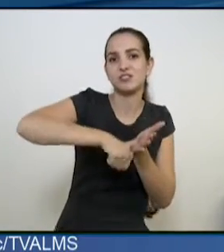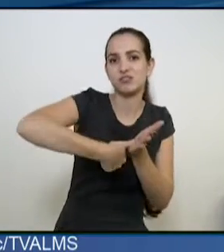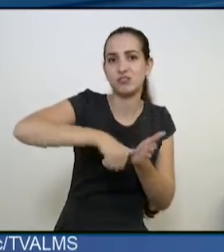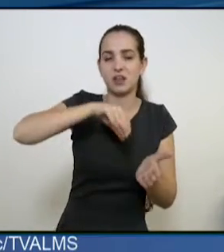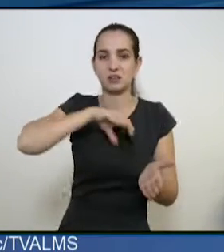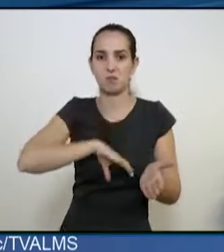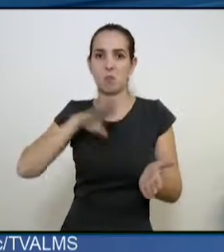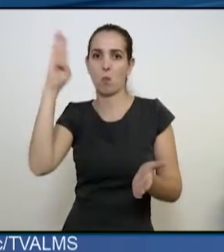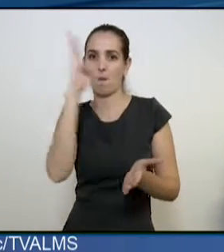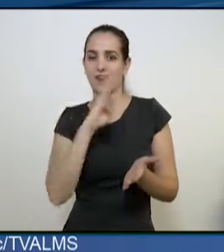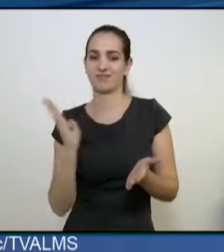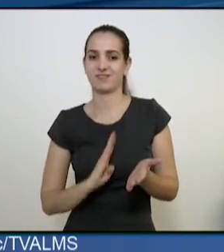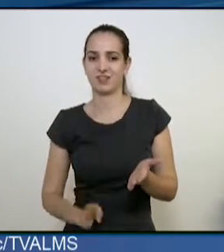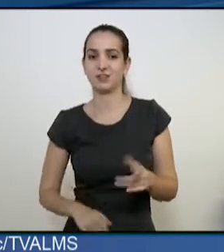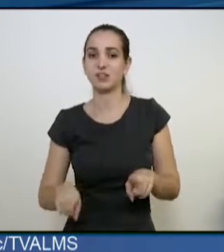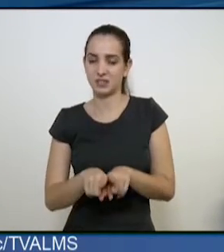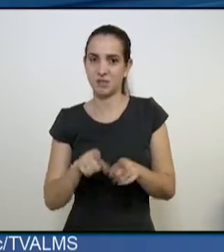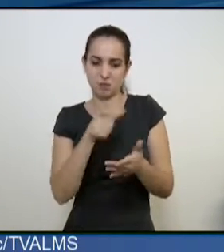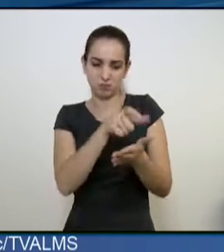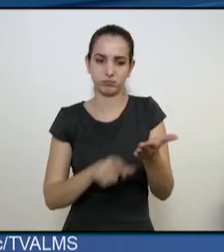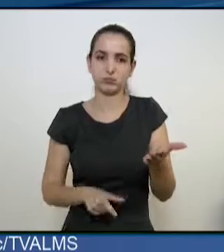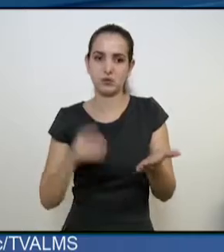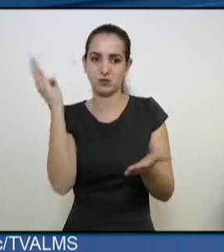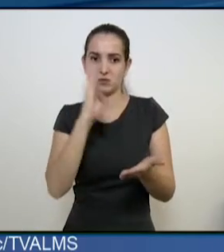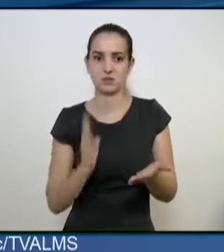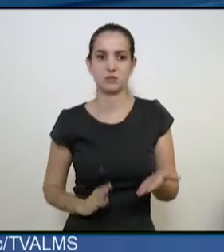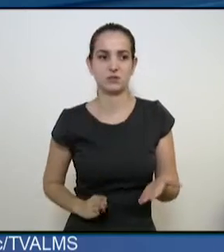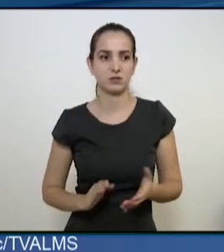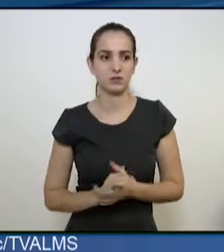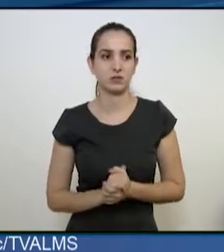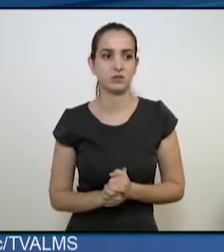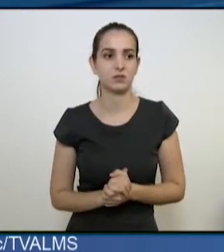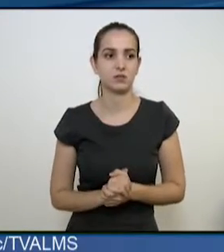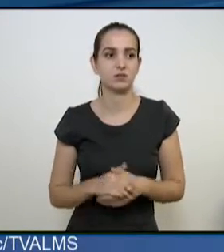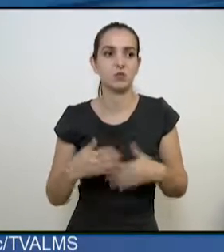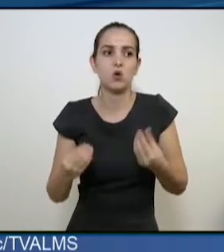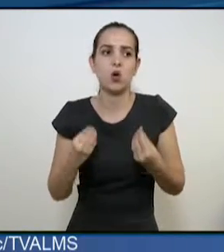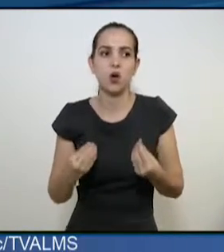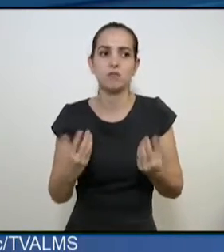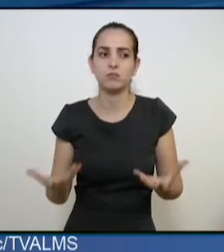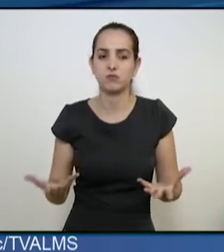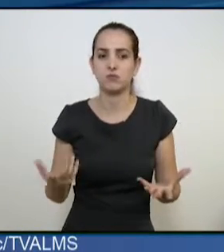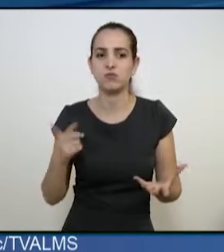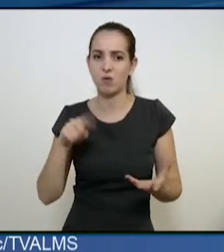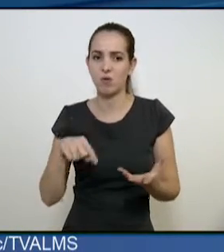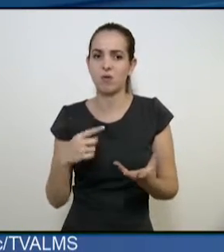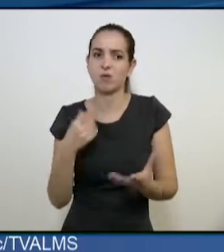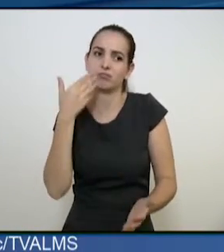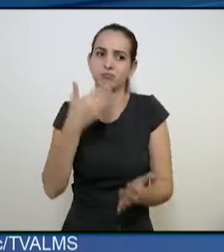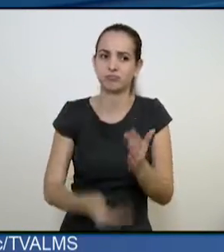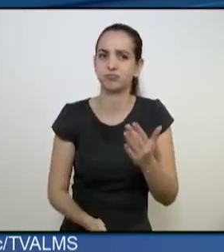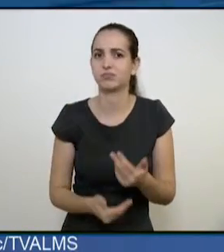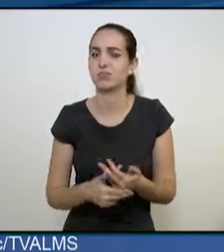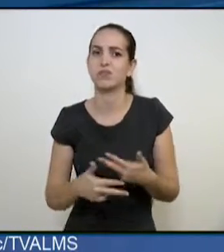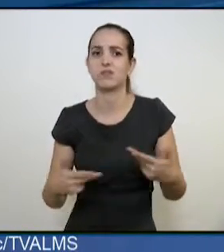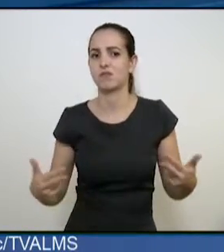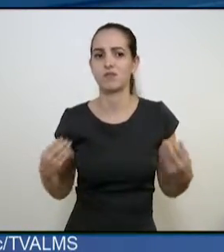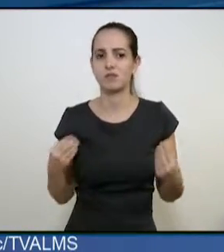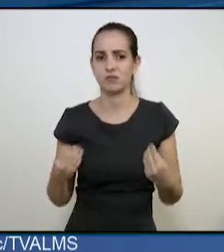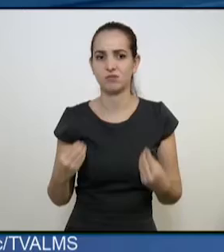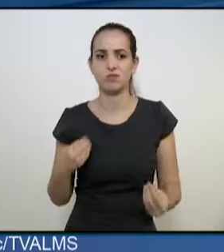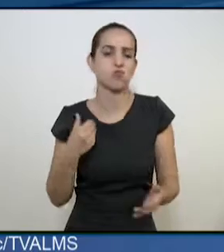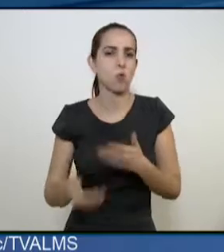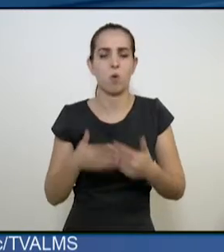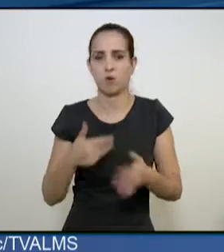e passaporte brasileiro. Nasceu em São Paulo. É uma esculhambação. Então, gente do céu,